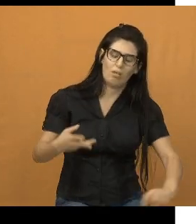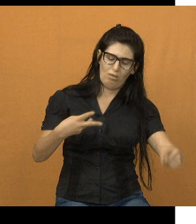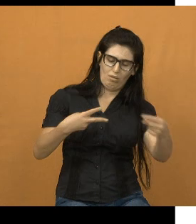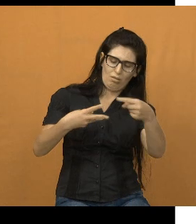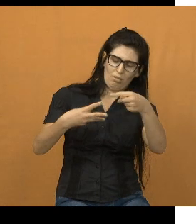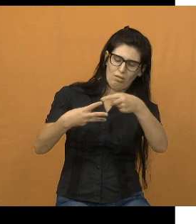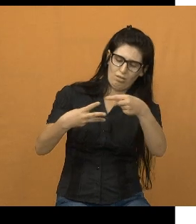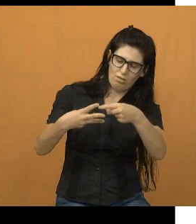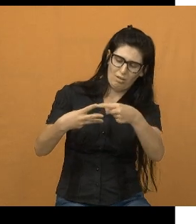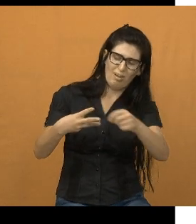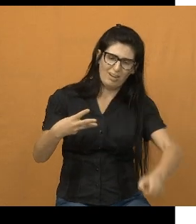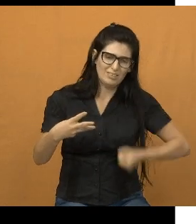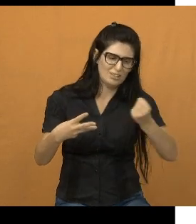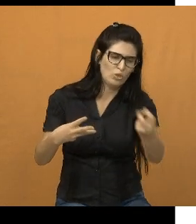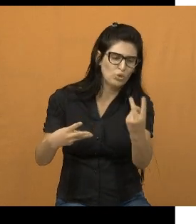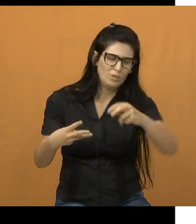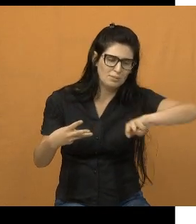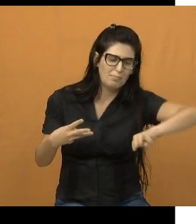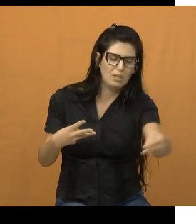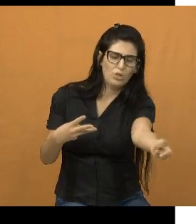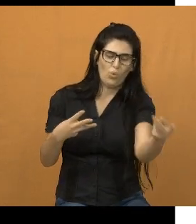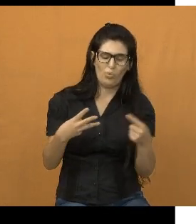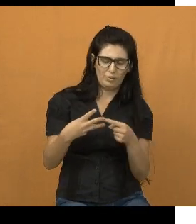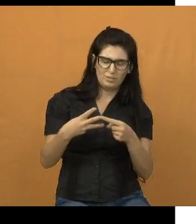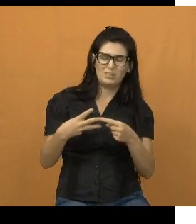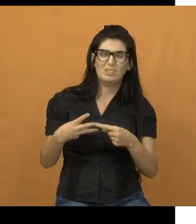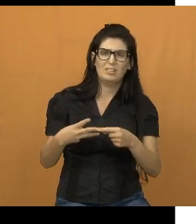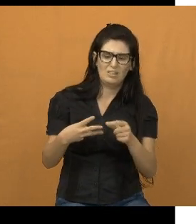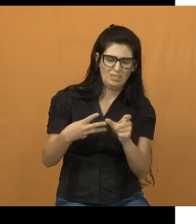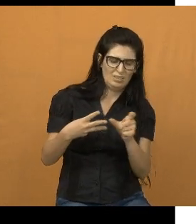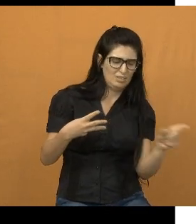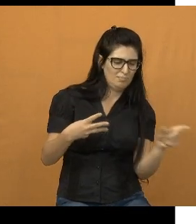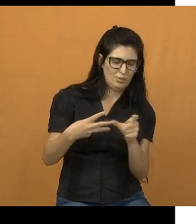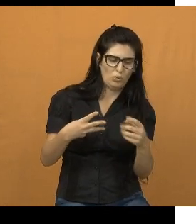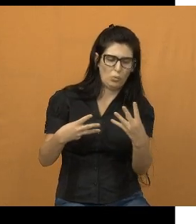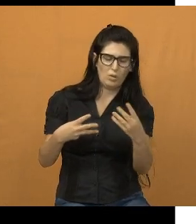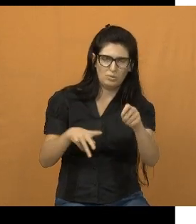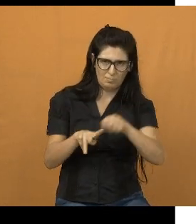mais 2,5 milhões, no segundo, 3.600, e no